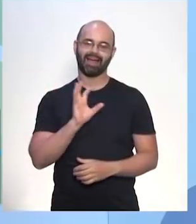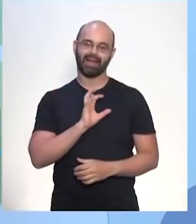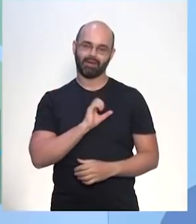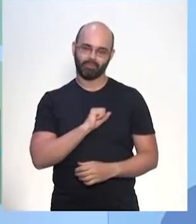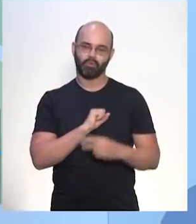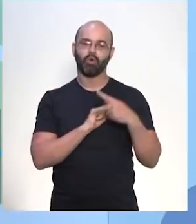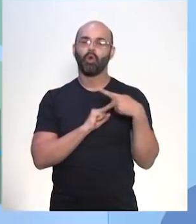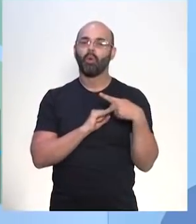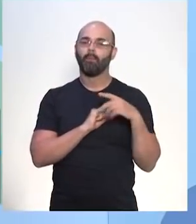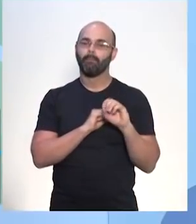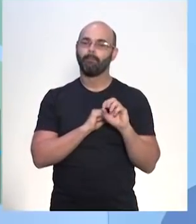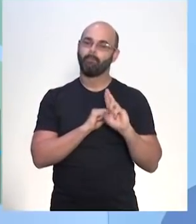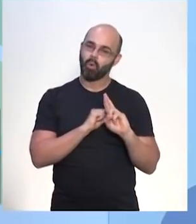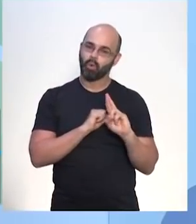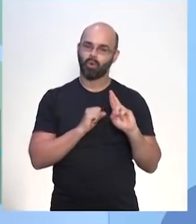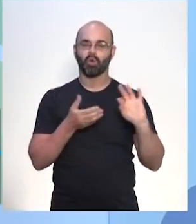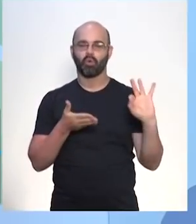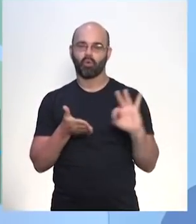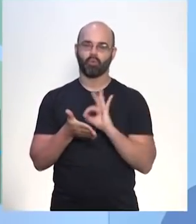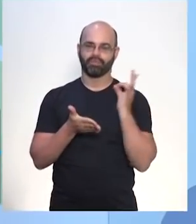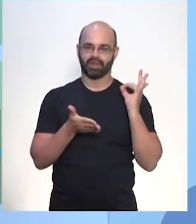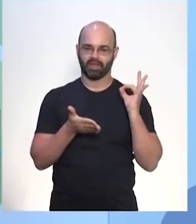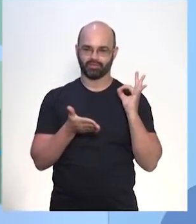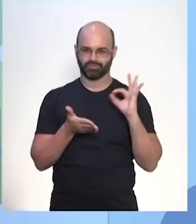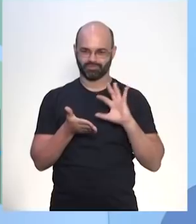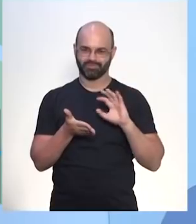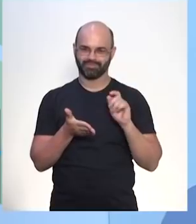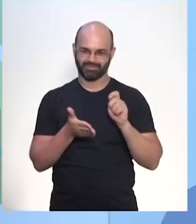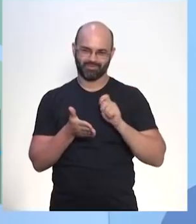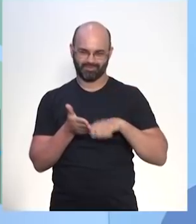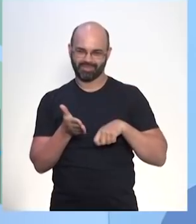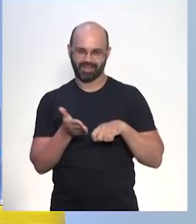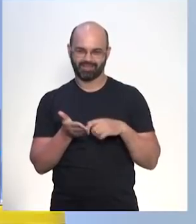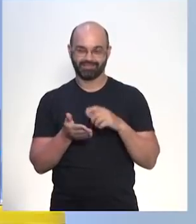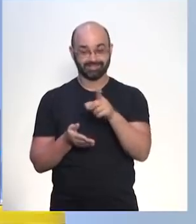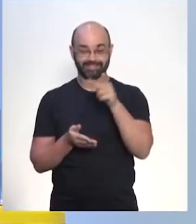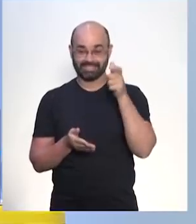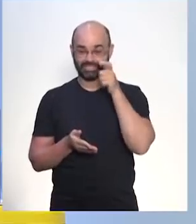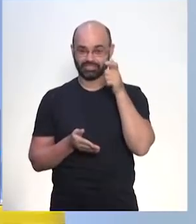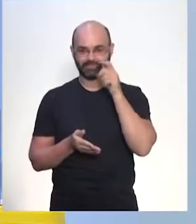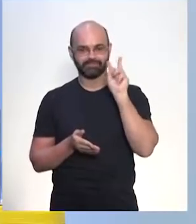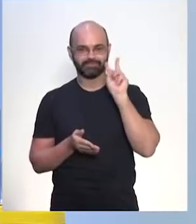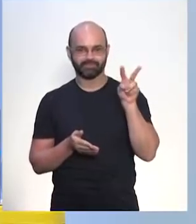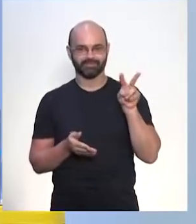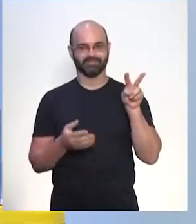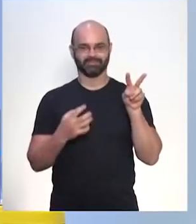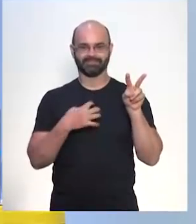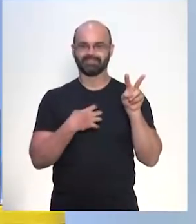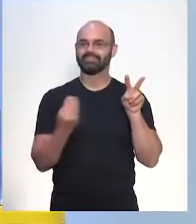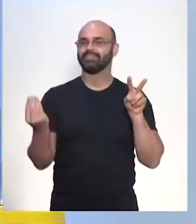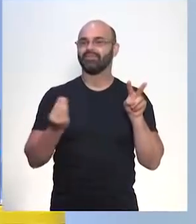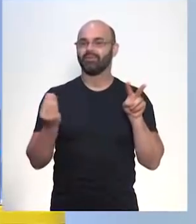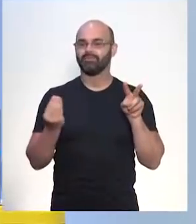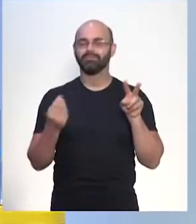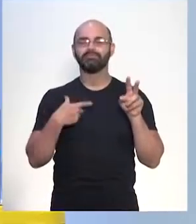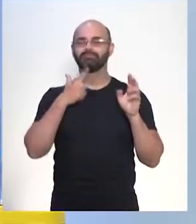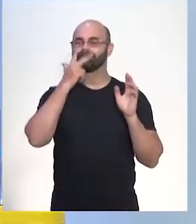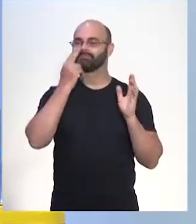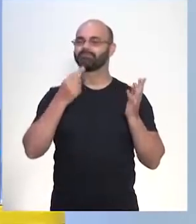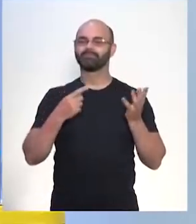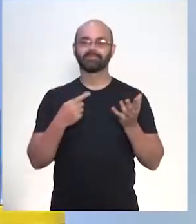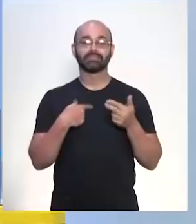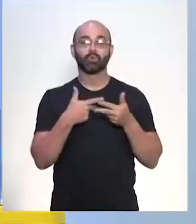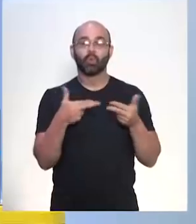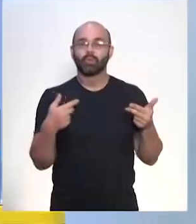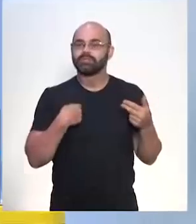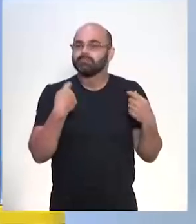Contrato. prof tem a Indicação memória da professora curta. Tayana, filmaço. É um filmaço. Então, assiste para ver essa ideia vendida, né? De que eu preciso ter tal